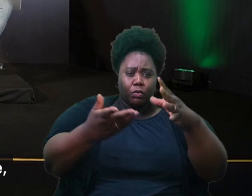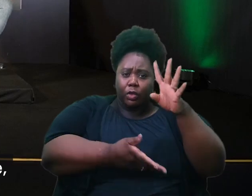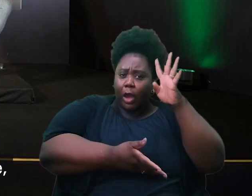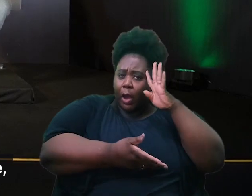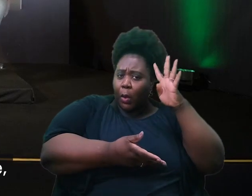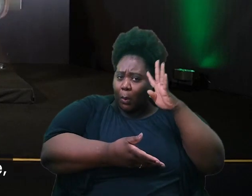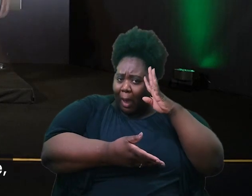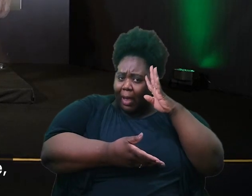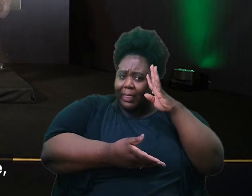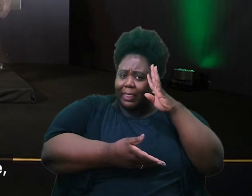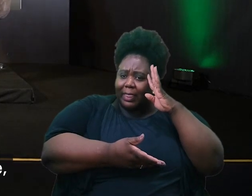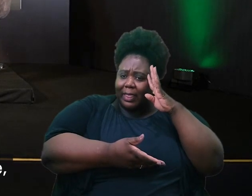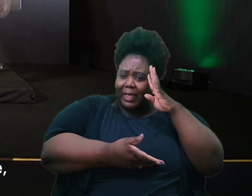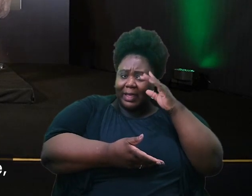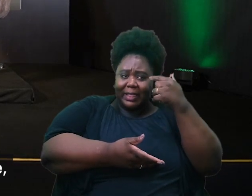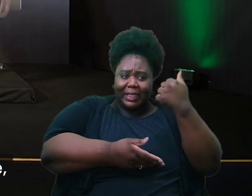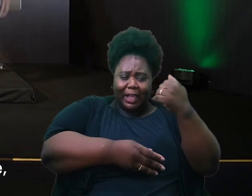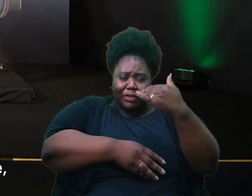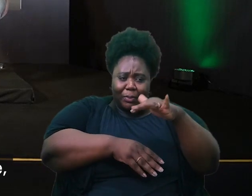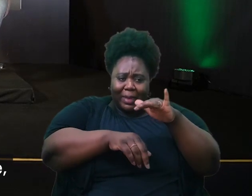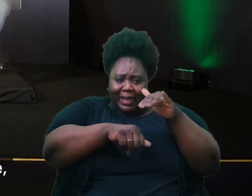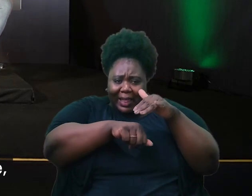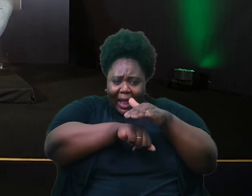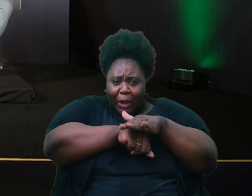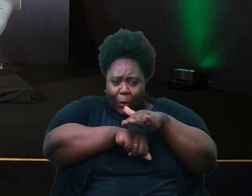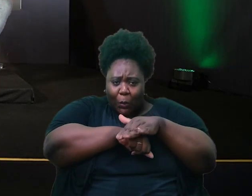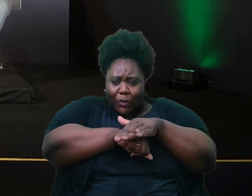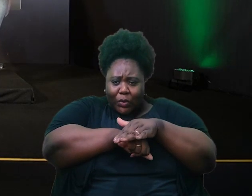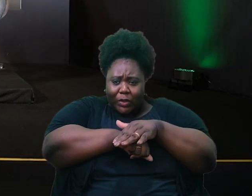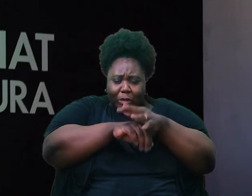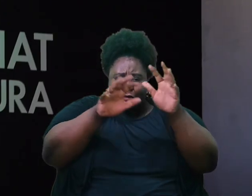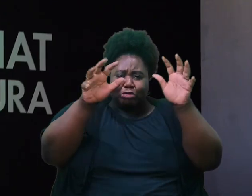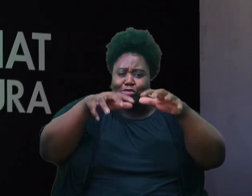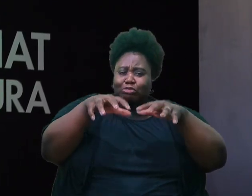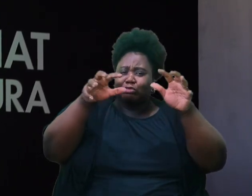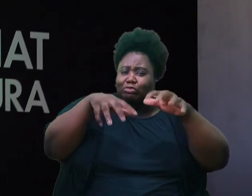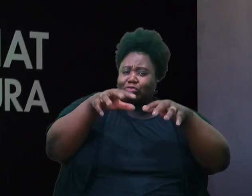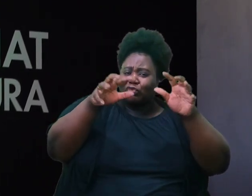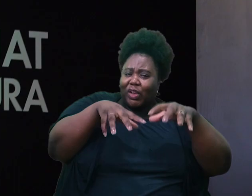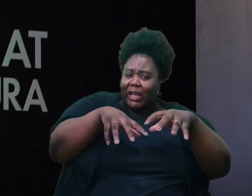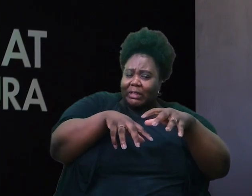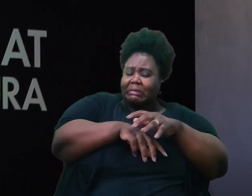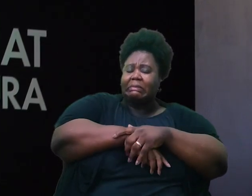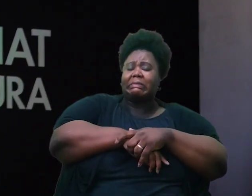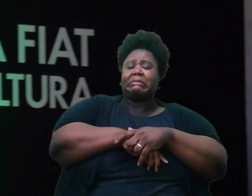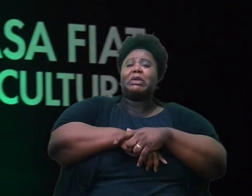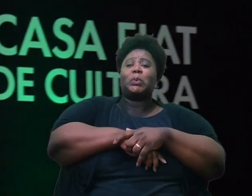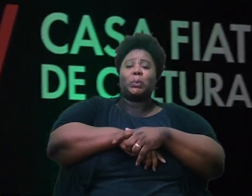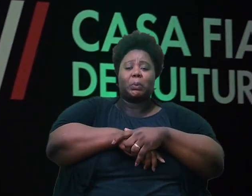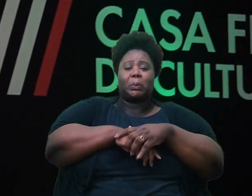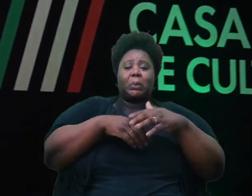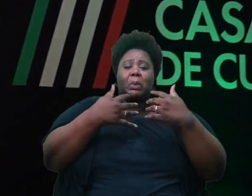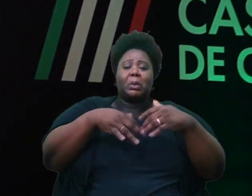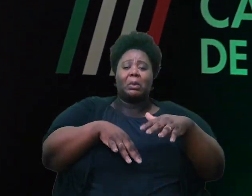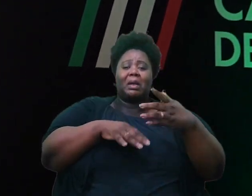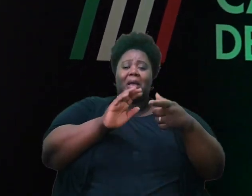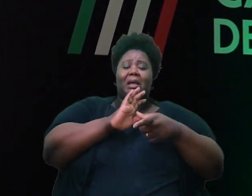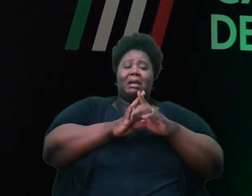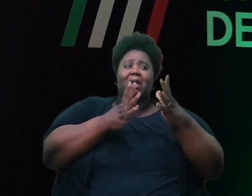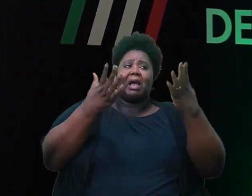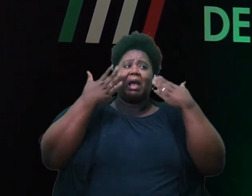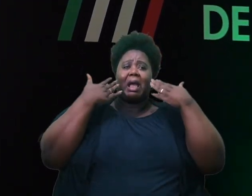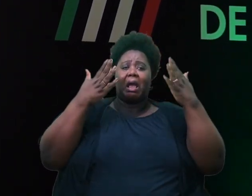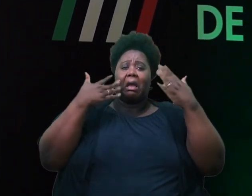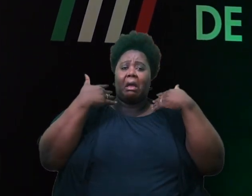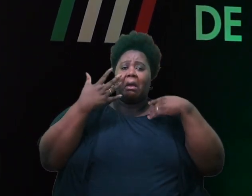quarta-feira, 7h30 da noite, chovendo, um dia com calor horrível e